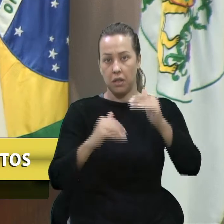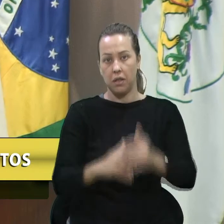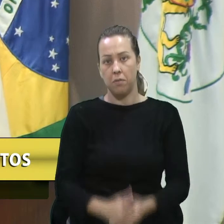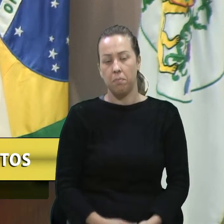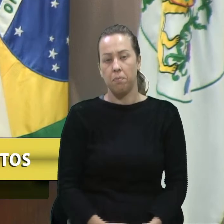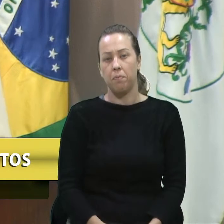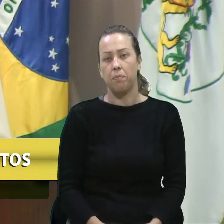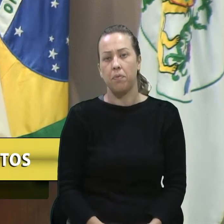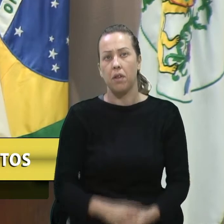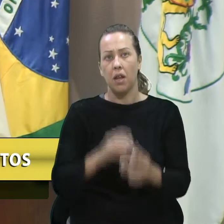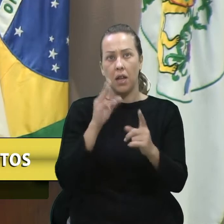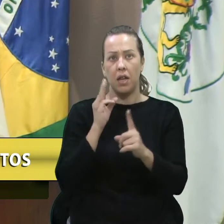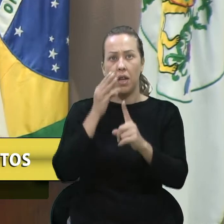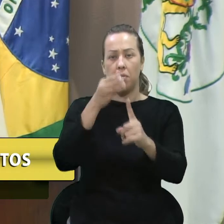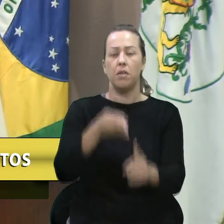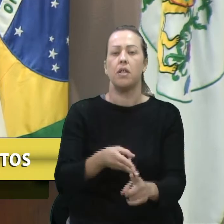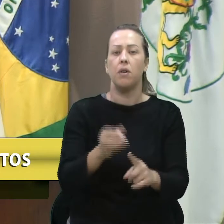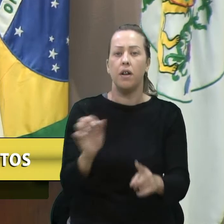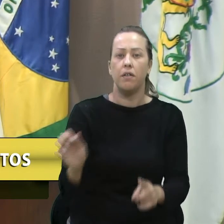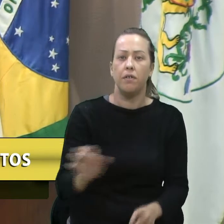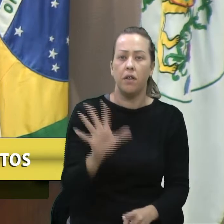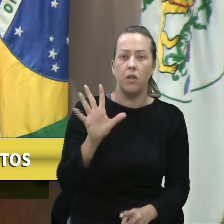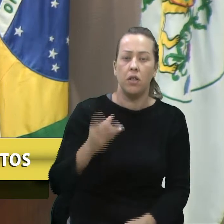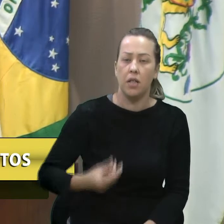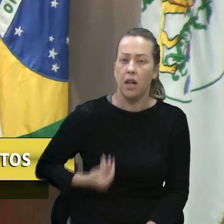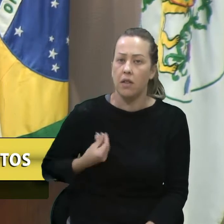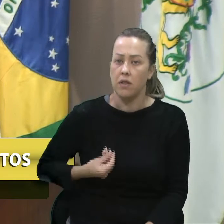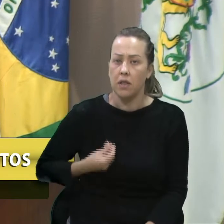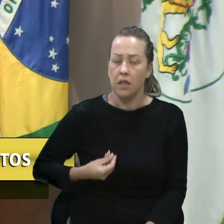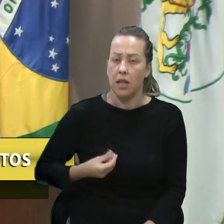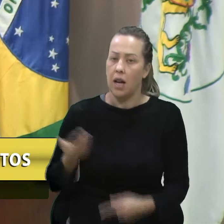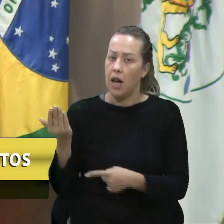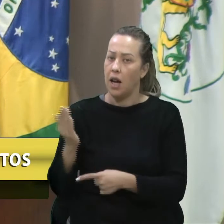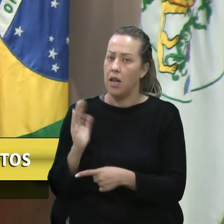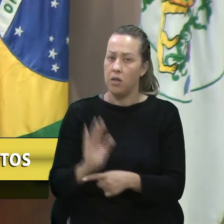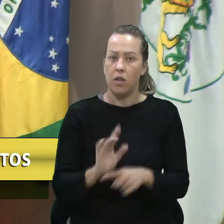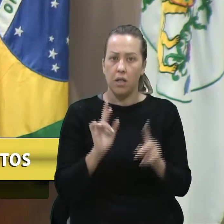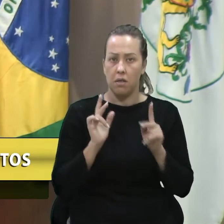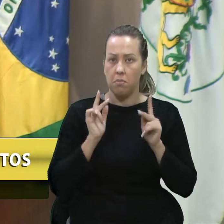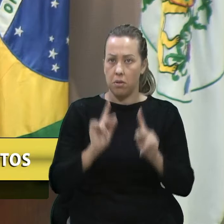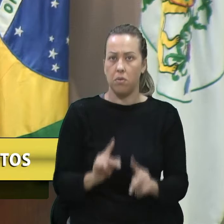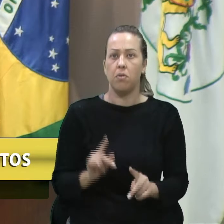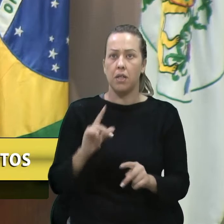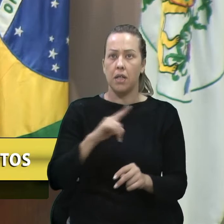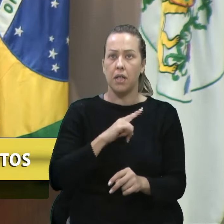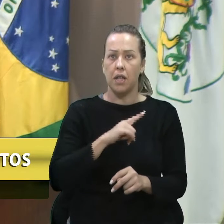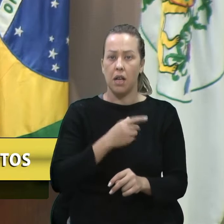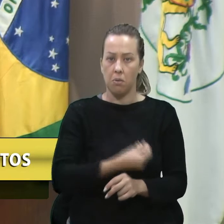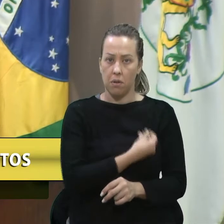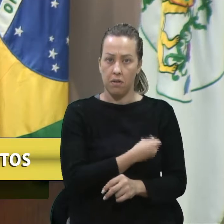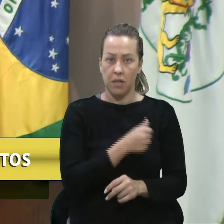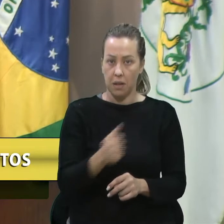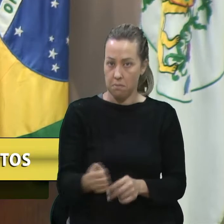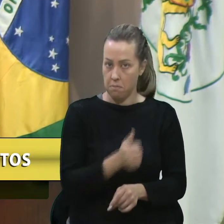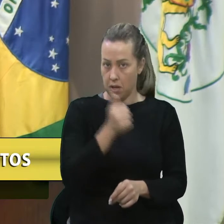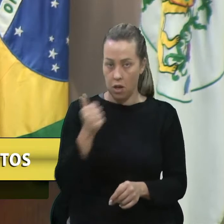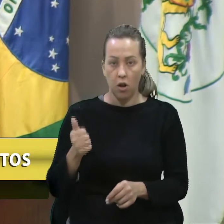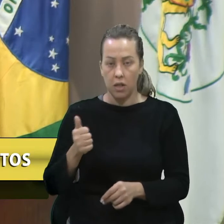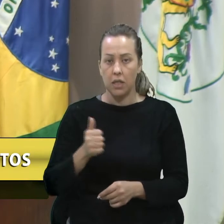E a nossa missão é valorizar a vida, contribuindo para que as pessoas tenham uma vida mais plena